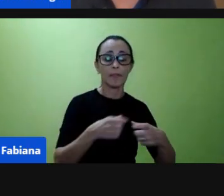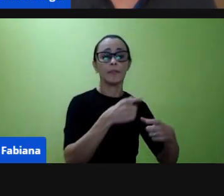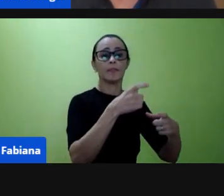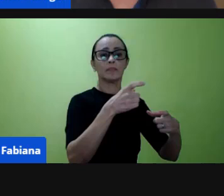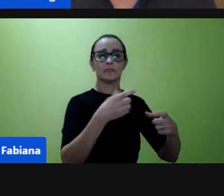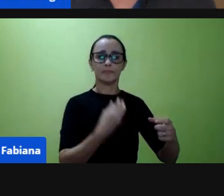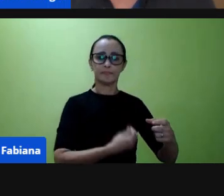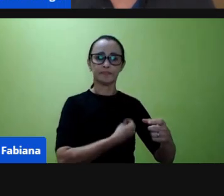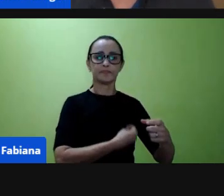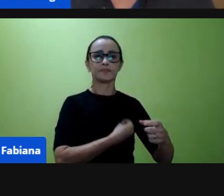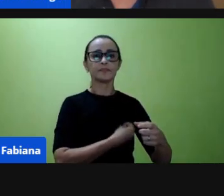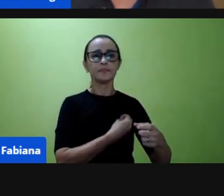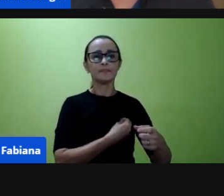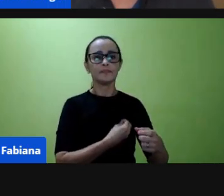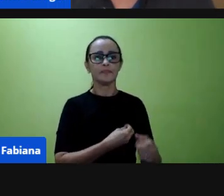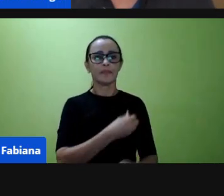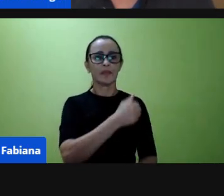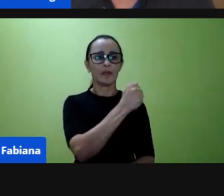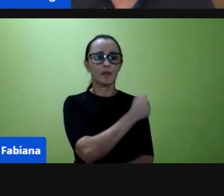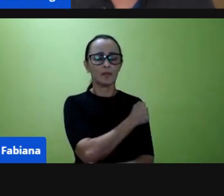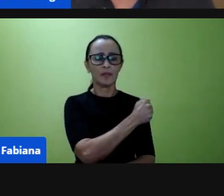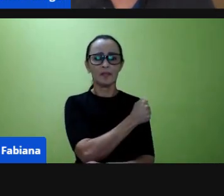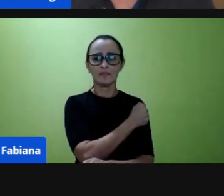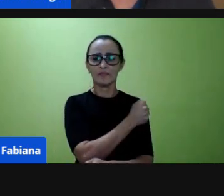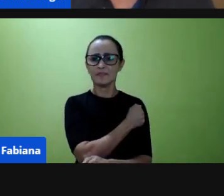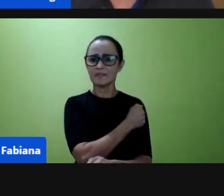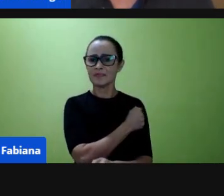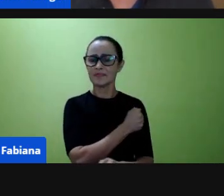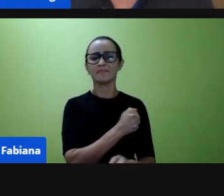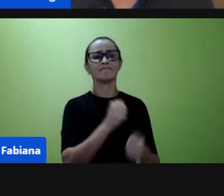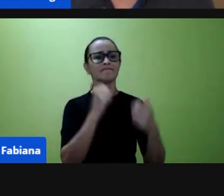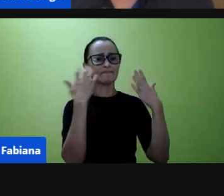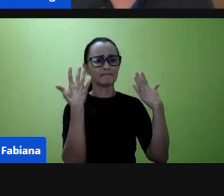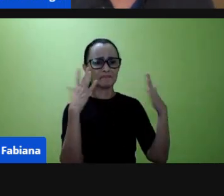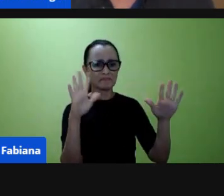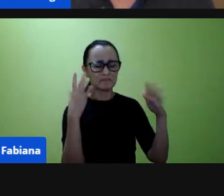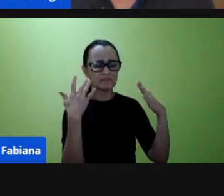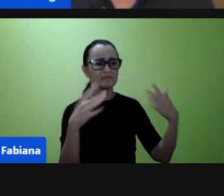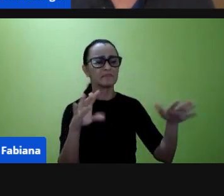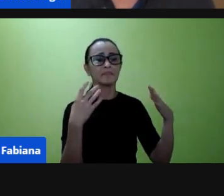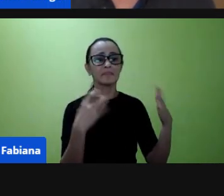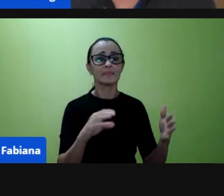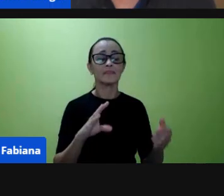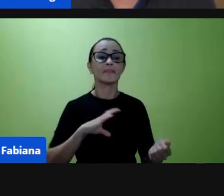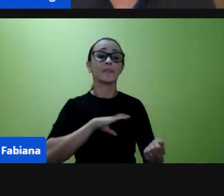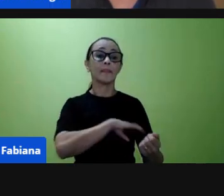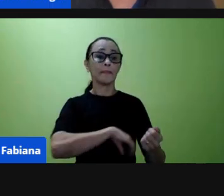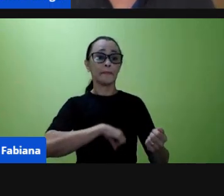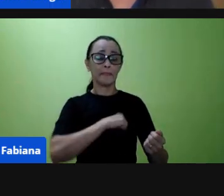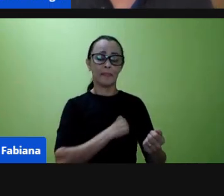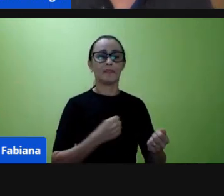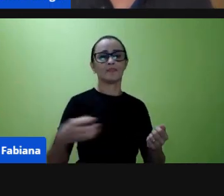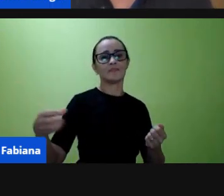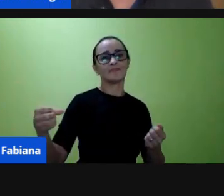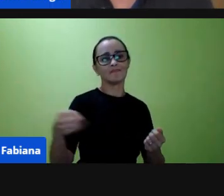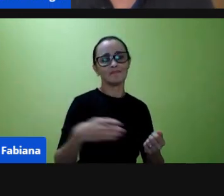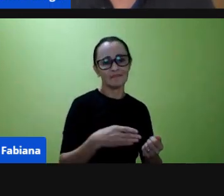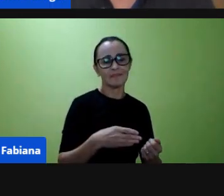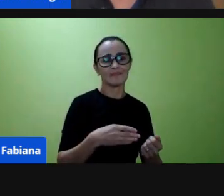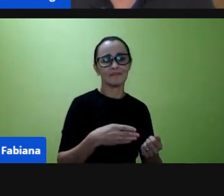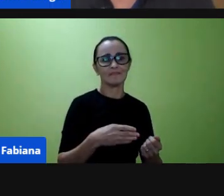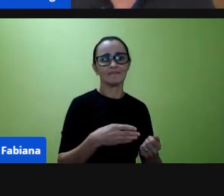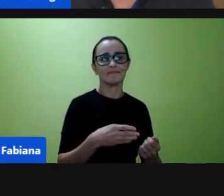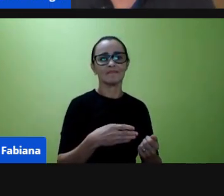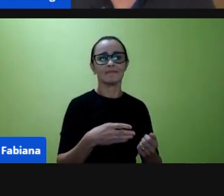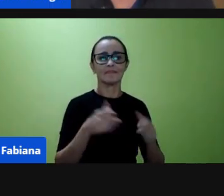gurizada, os alunos acharam super interessante, né? Essa novidade aí de utilizar uma linguagem que